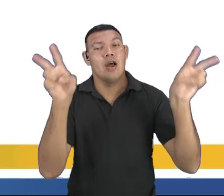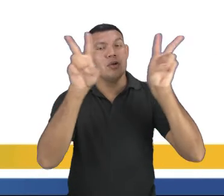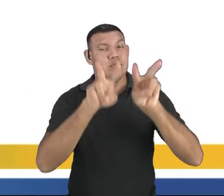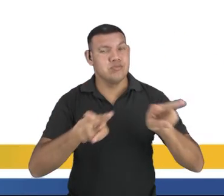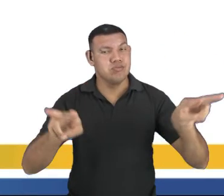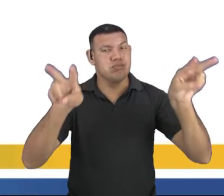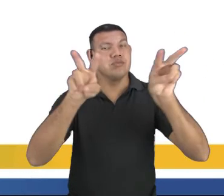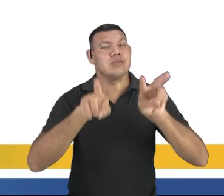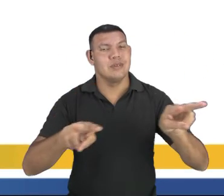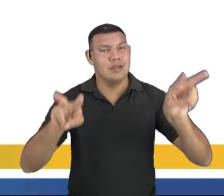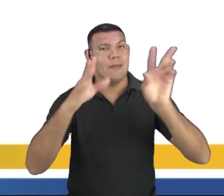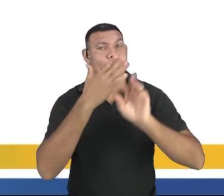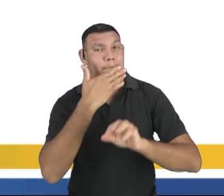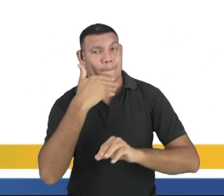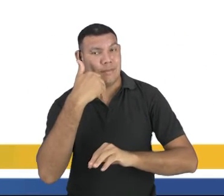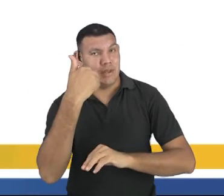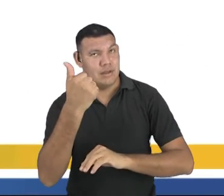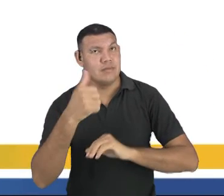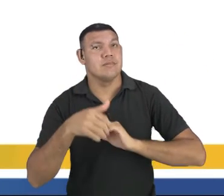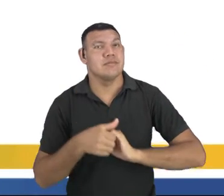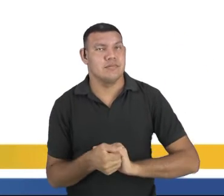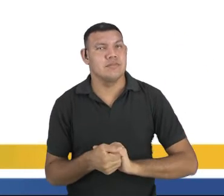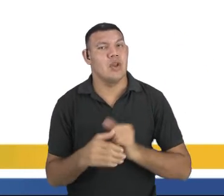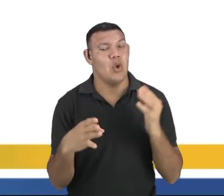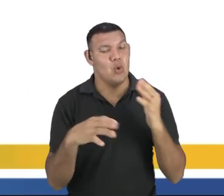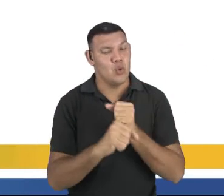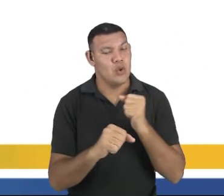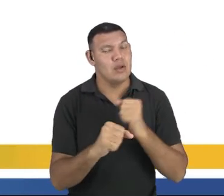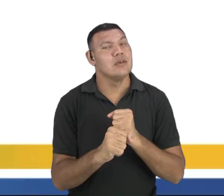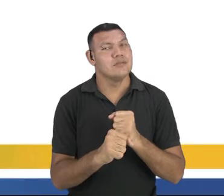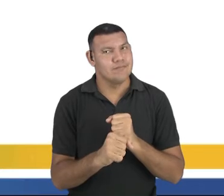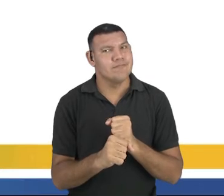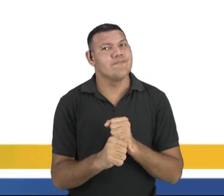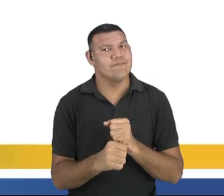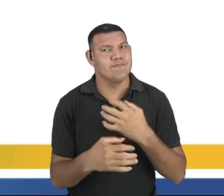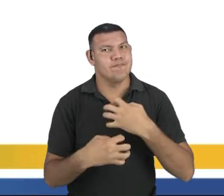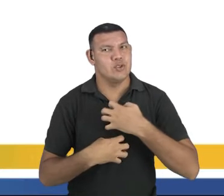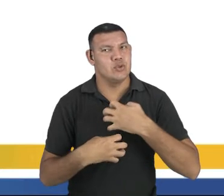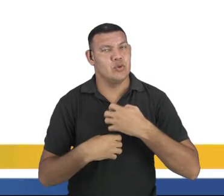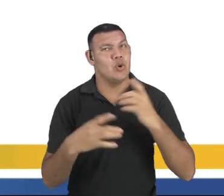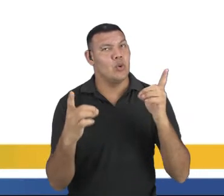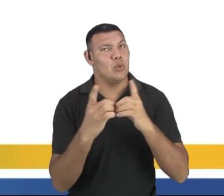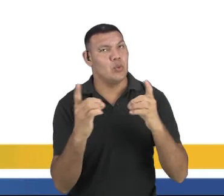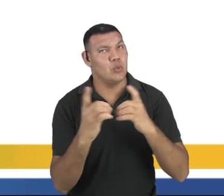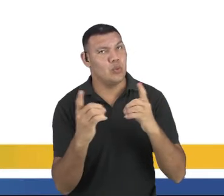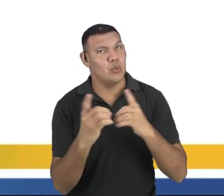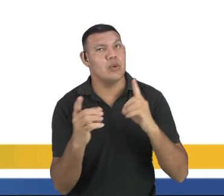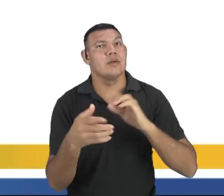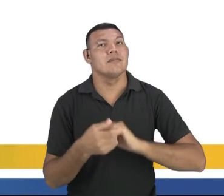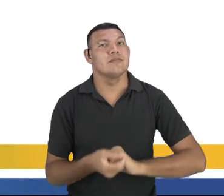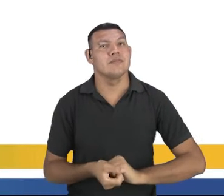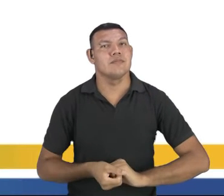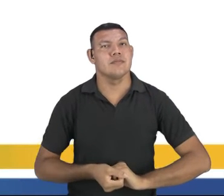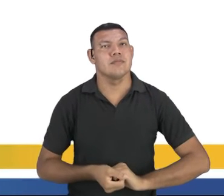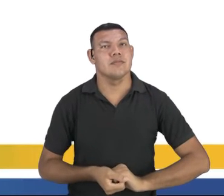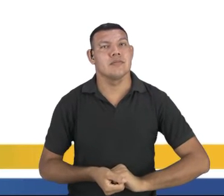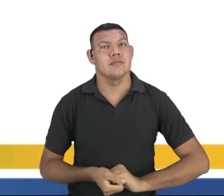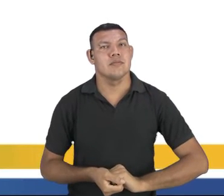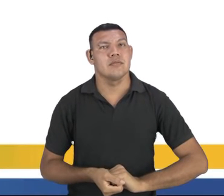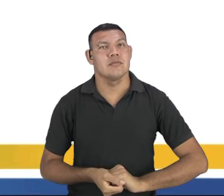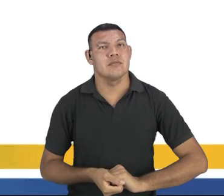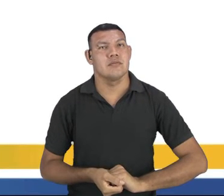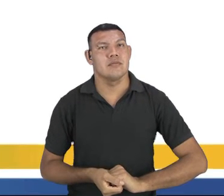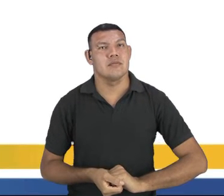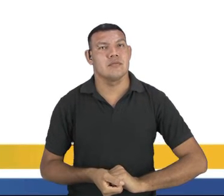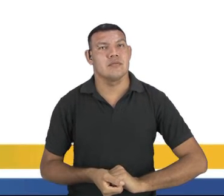visualizar aqui o meu cálculo, né, de forma didática, né? Então aqui é um termo que veio do outro lado, e aqui